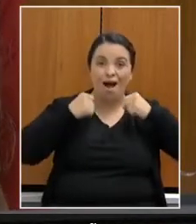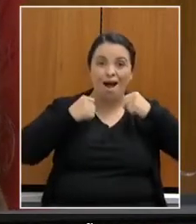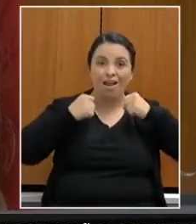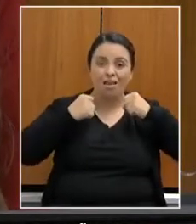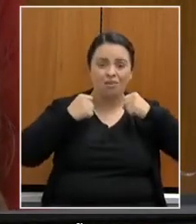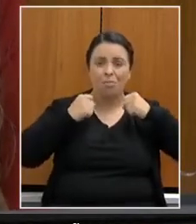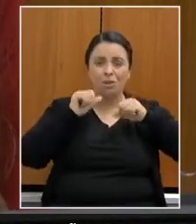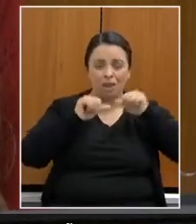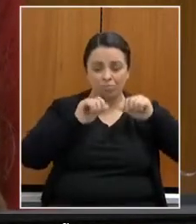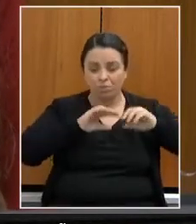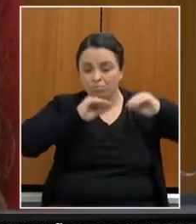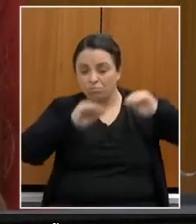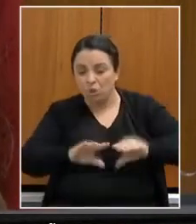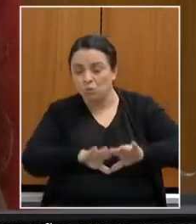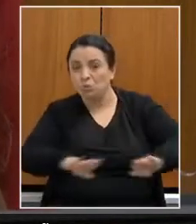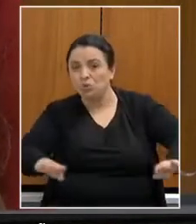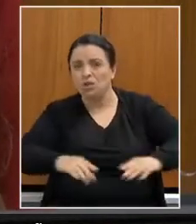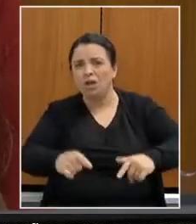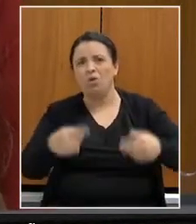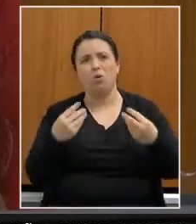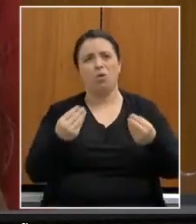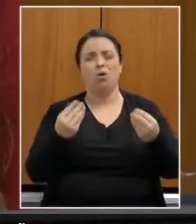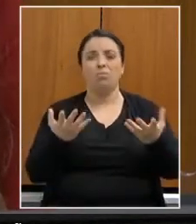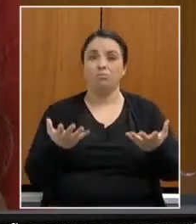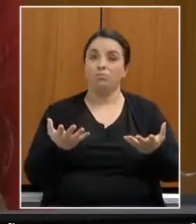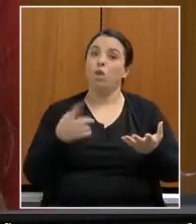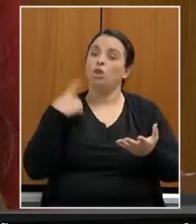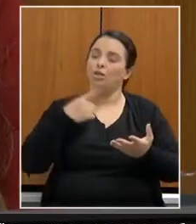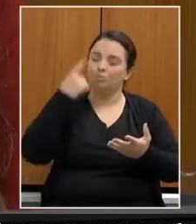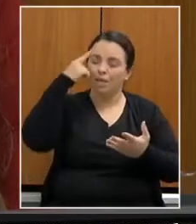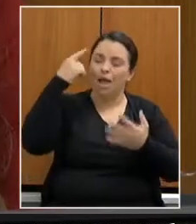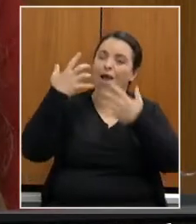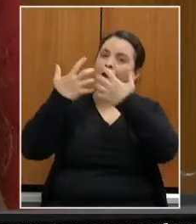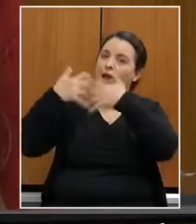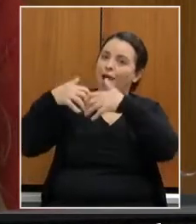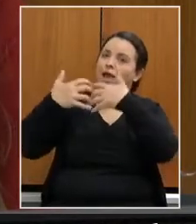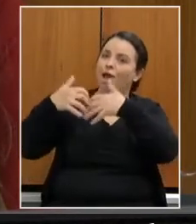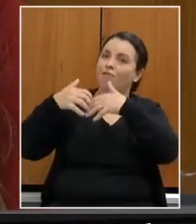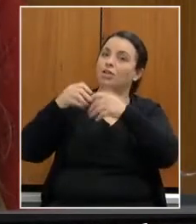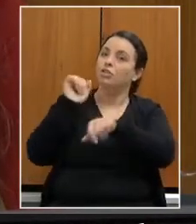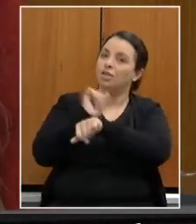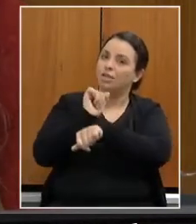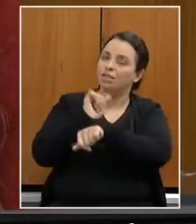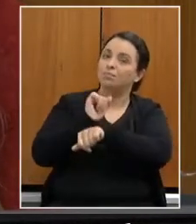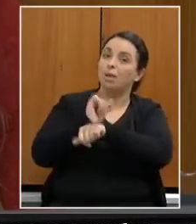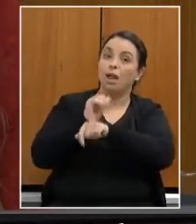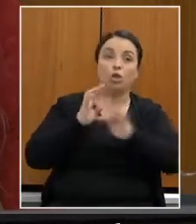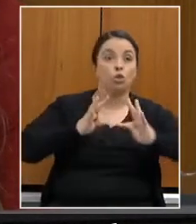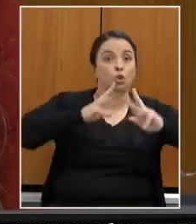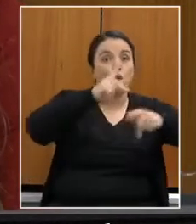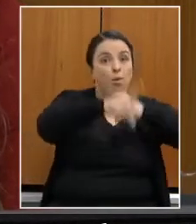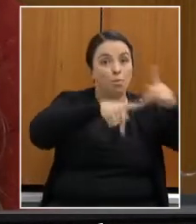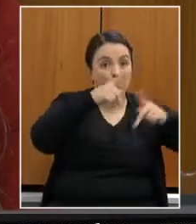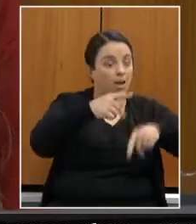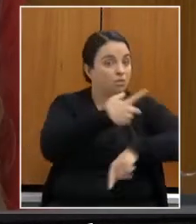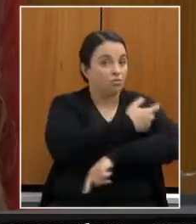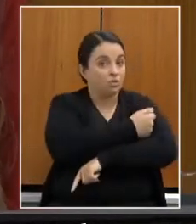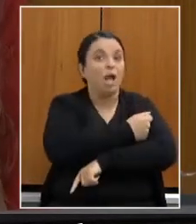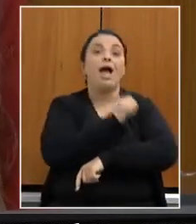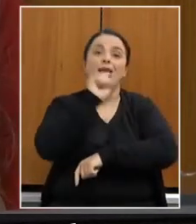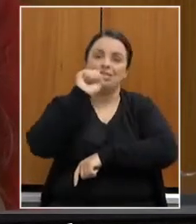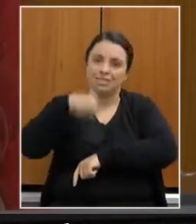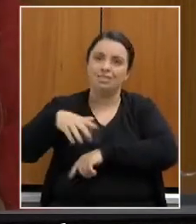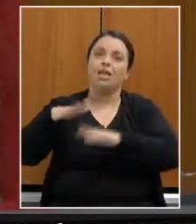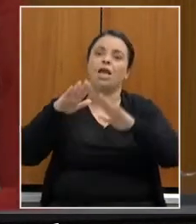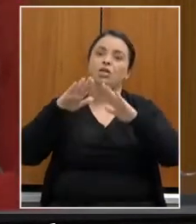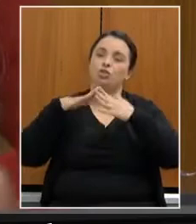refletir mais a luz da realidade e aguardar uma massificação da vacinação para que o retorno presencial das aulas aconteça Obrigado